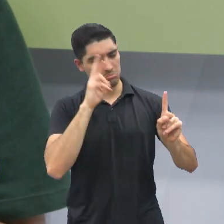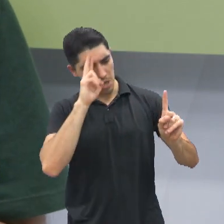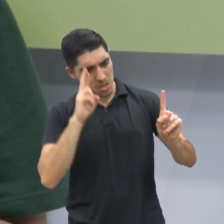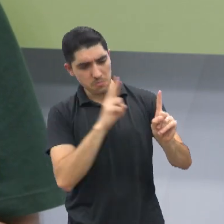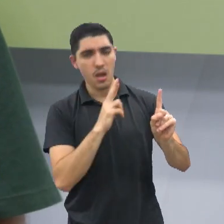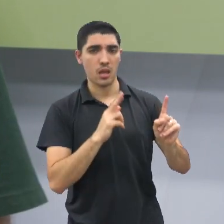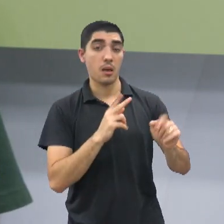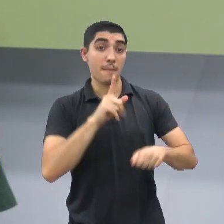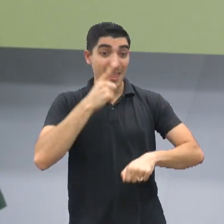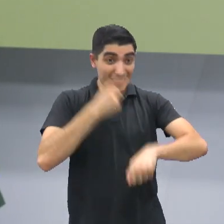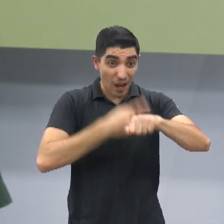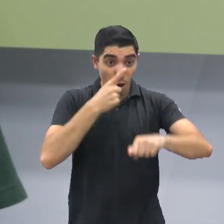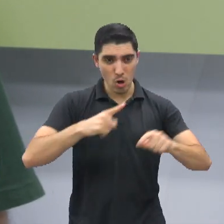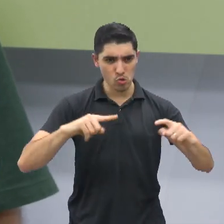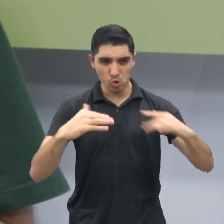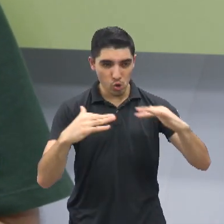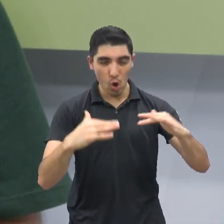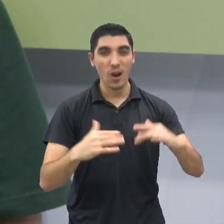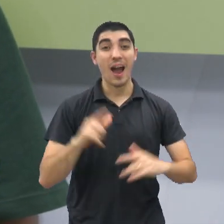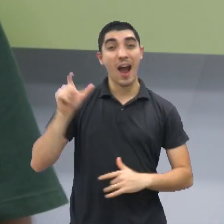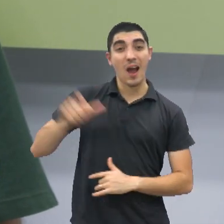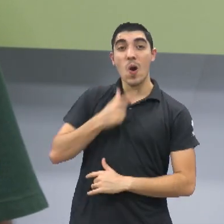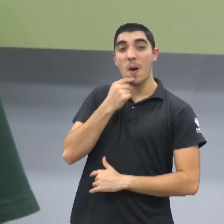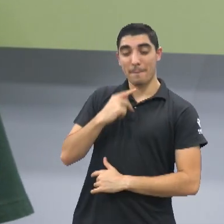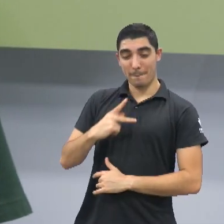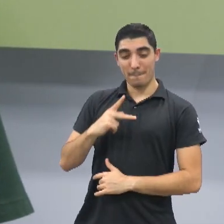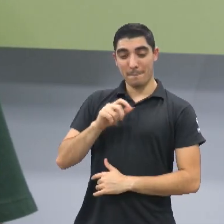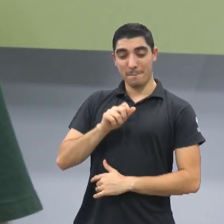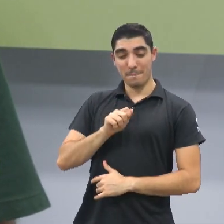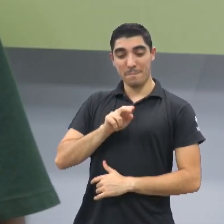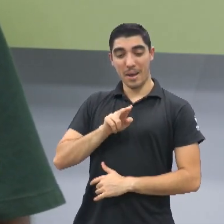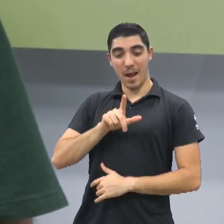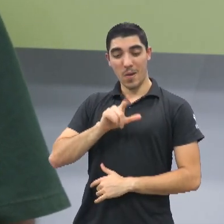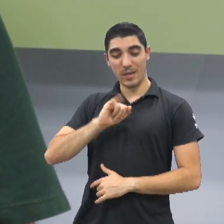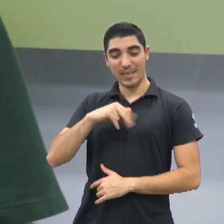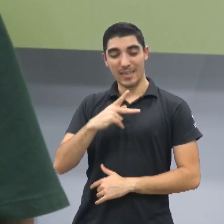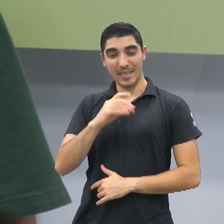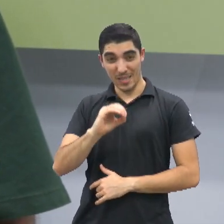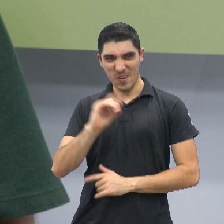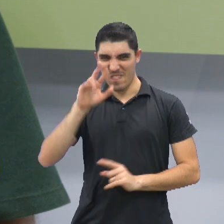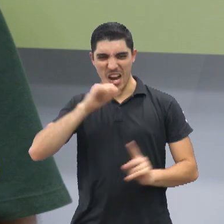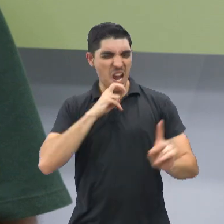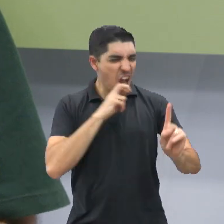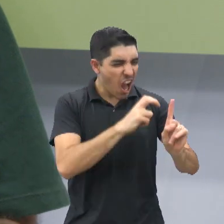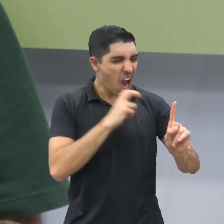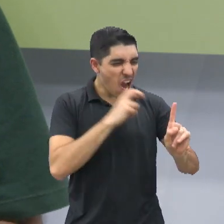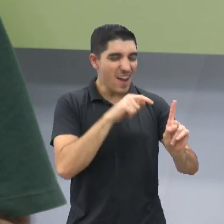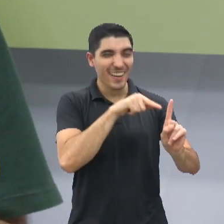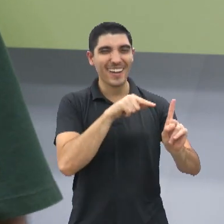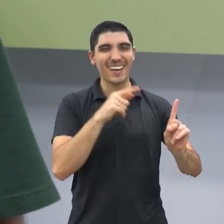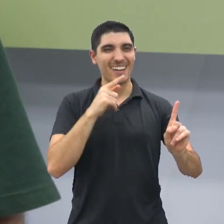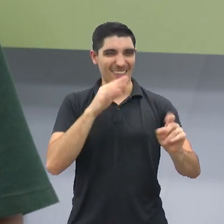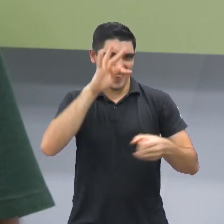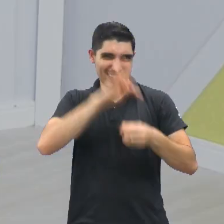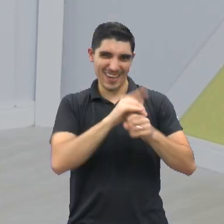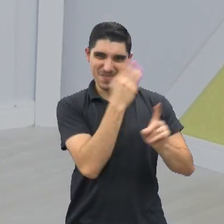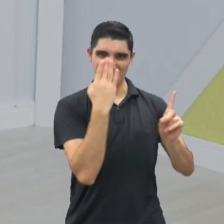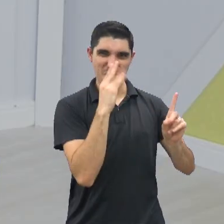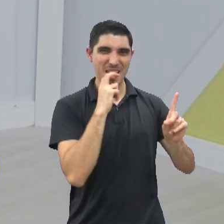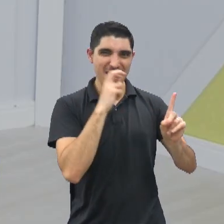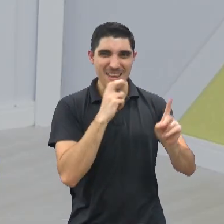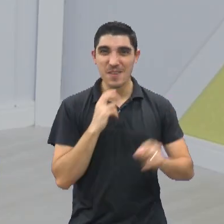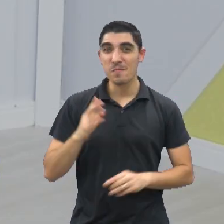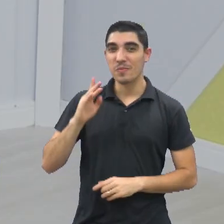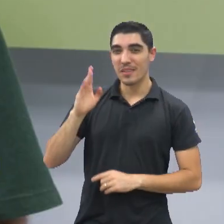o Paulinho louco não vai deixar de aç suviar na orelha do do Sebastian Figueiredo então Eh são são coisas